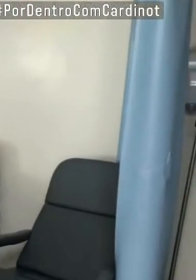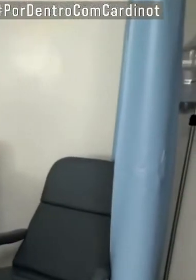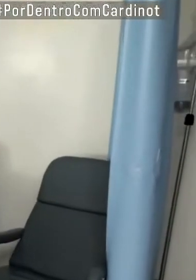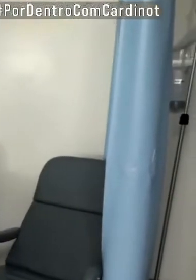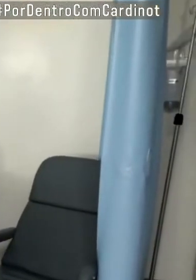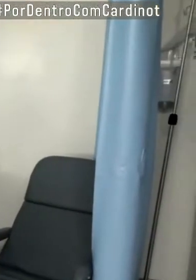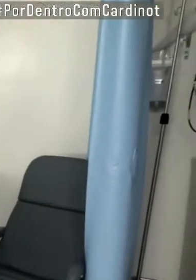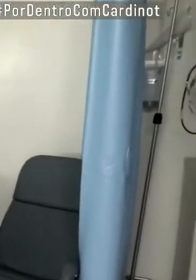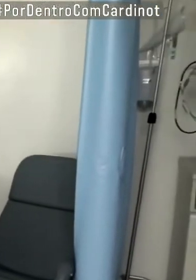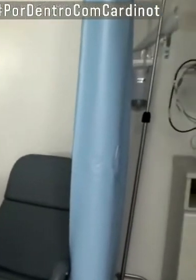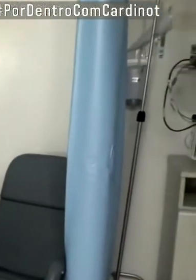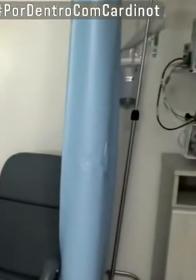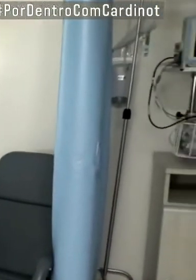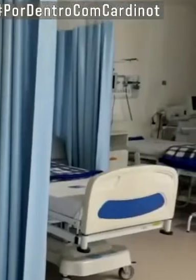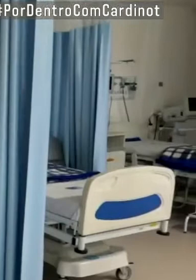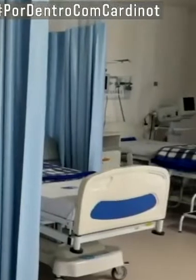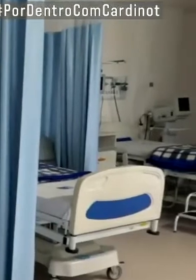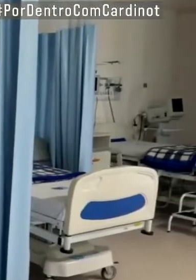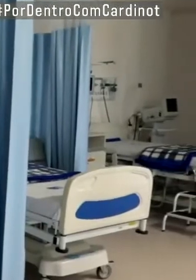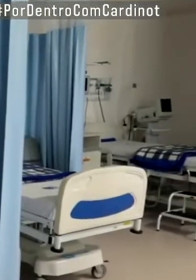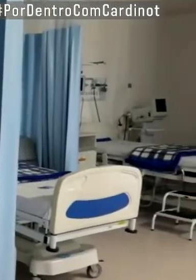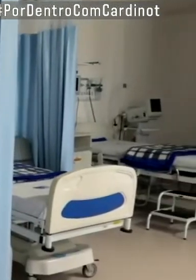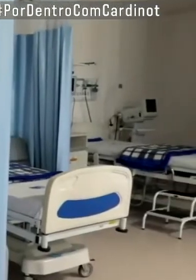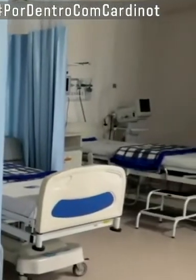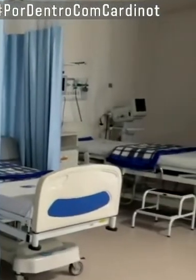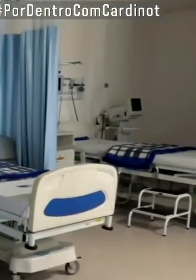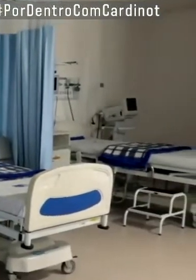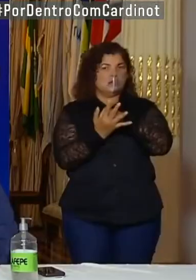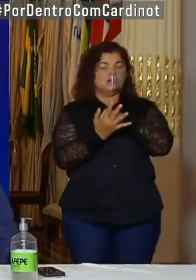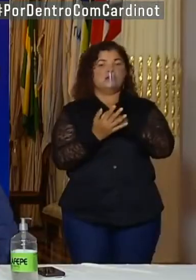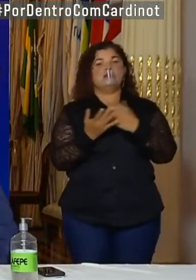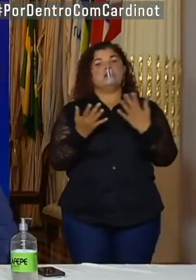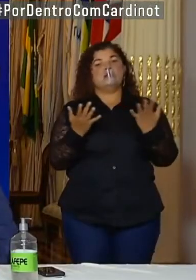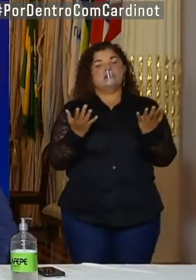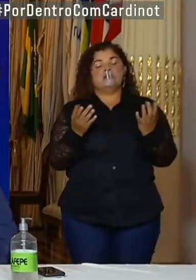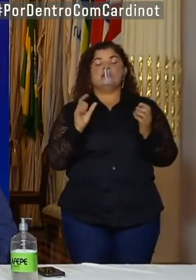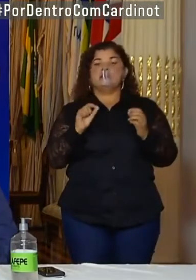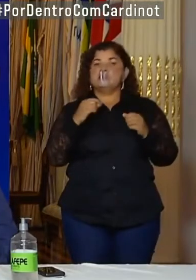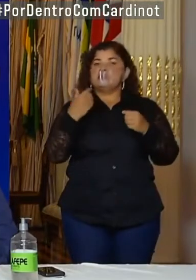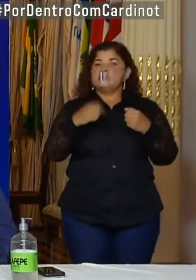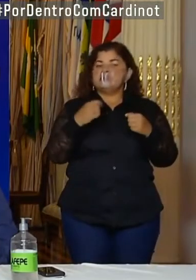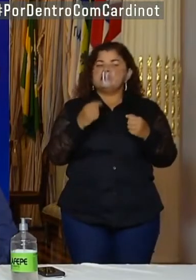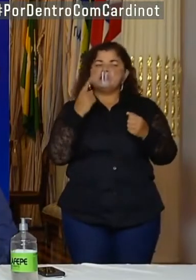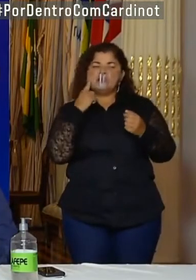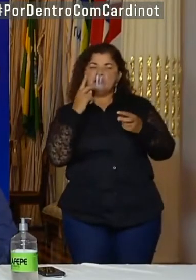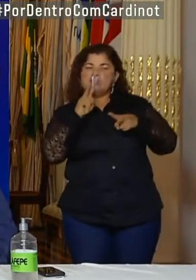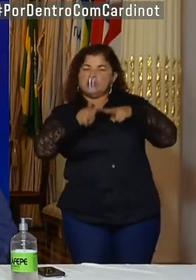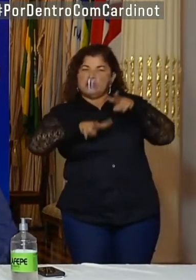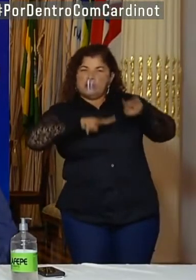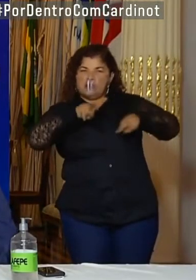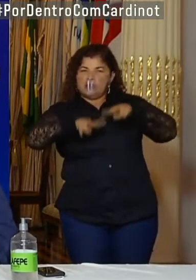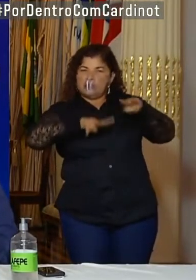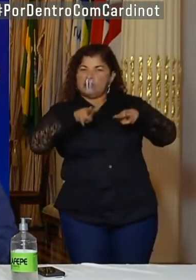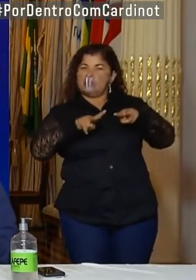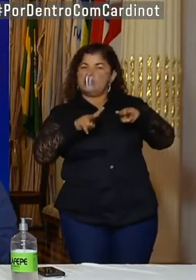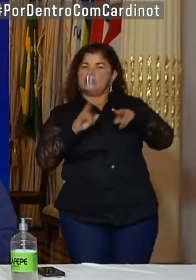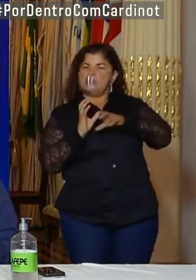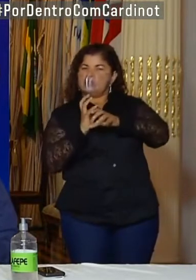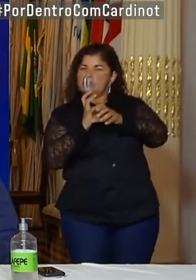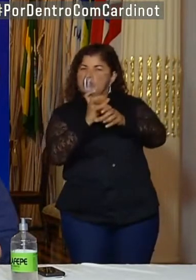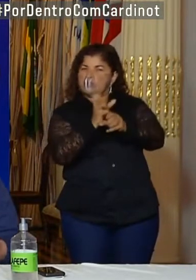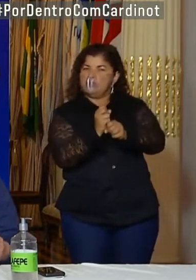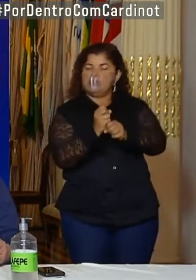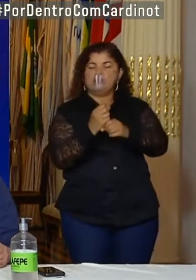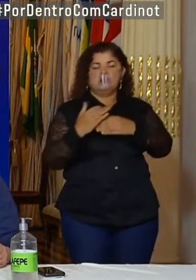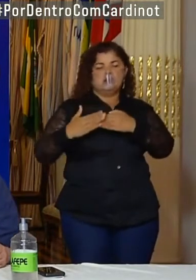estado, do número de síndromes respiratórias agudas graves. A gente tem que passar a acompanhar esses números de acordo com as